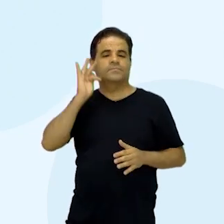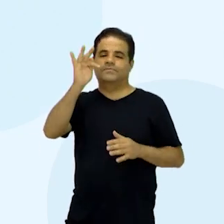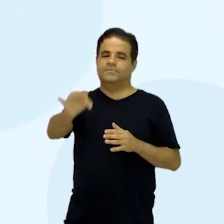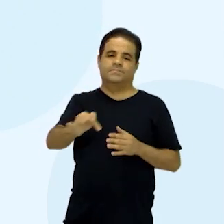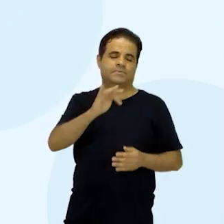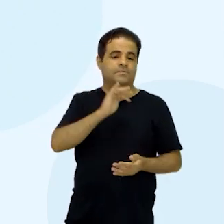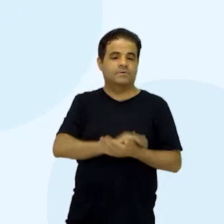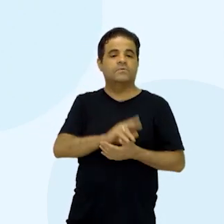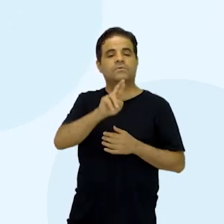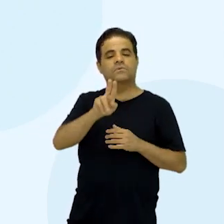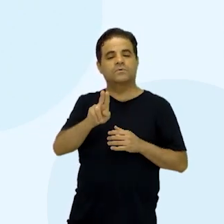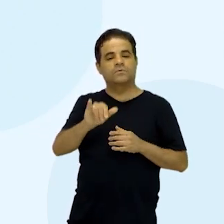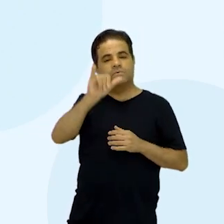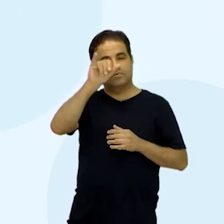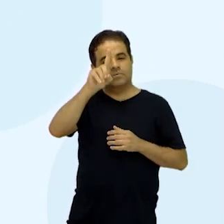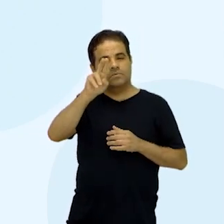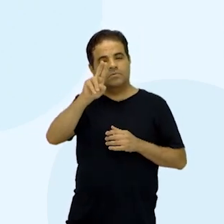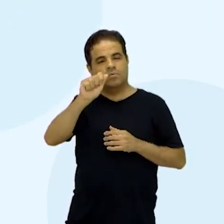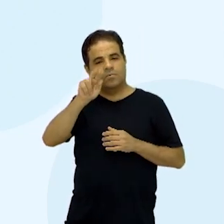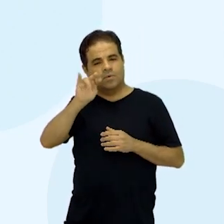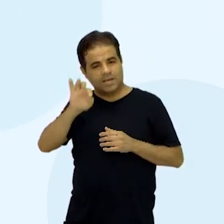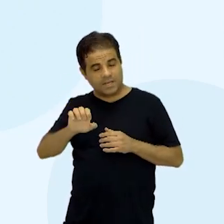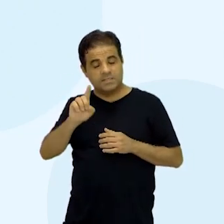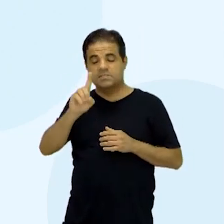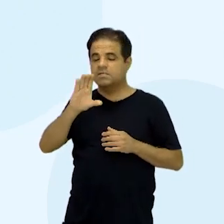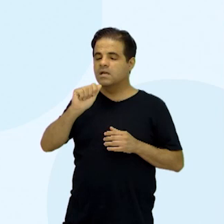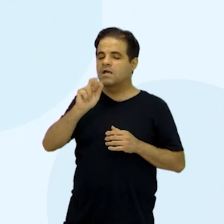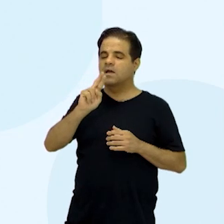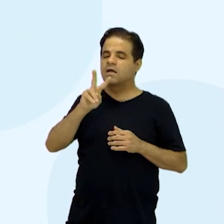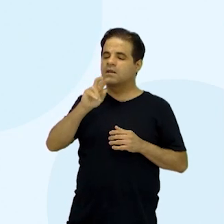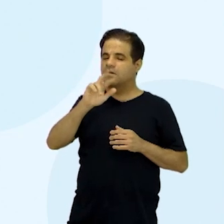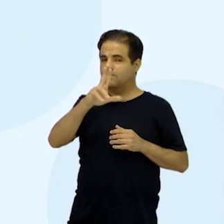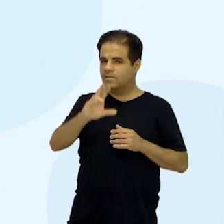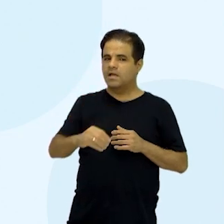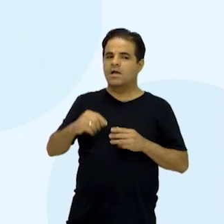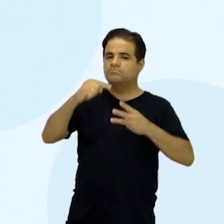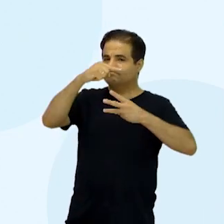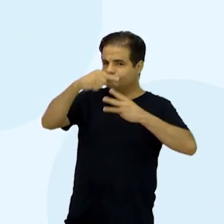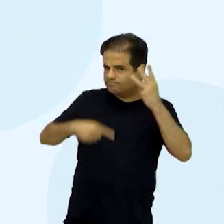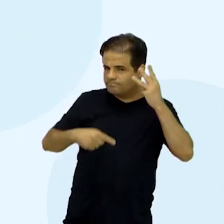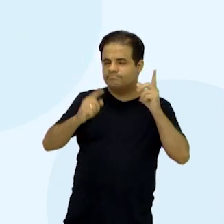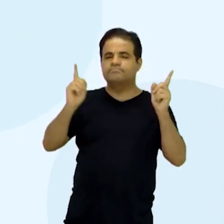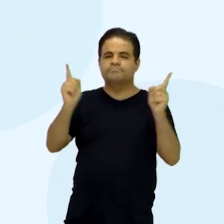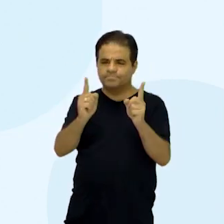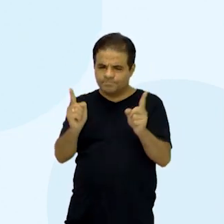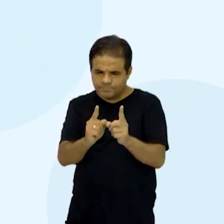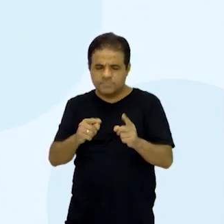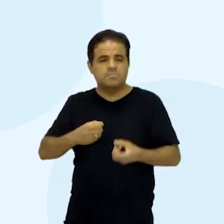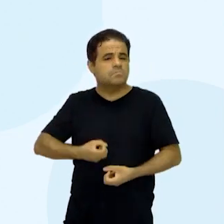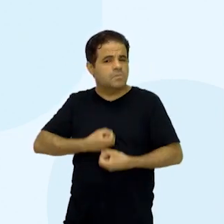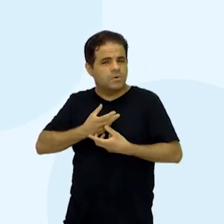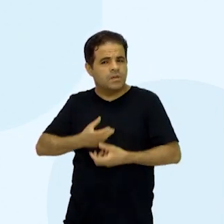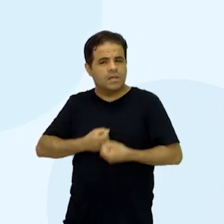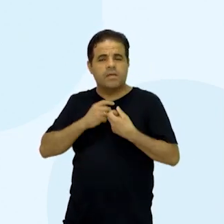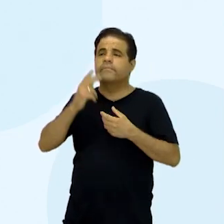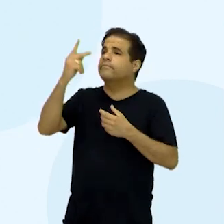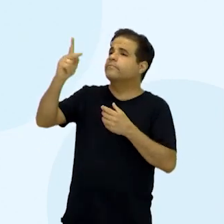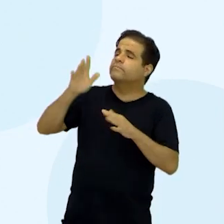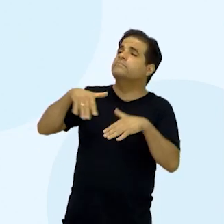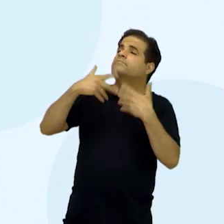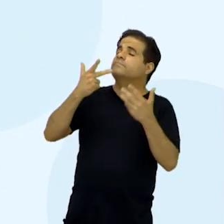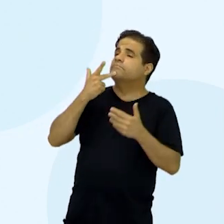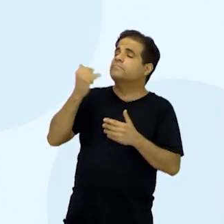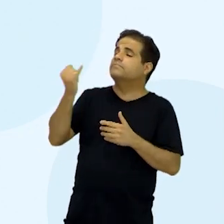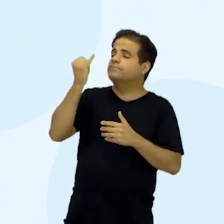futuro. Rui Duarte de Carvalho. E aí, gente? Então, 3 trechos maravilhosos de poemas, né? Qual deles tem fala da